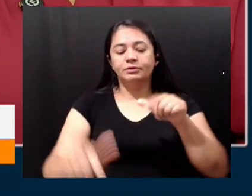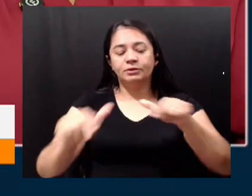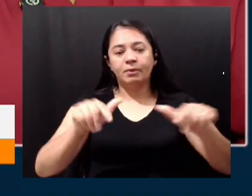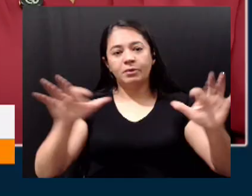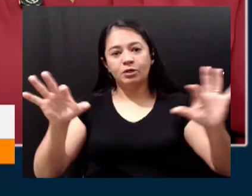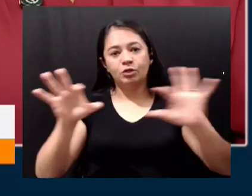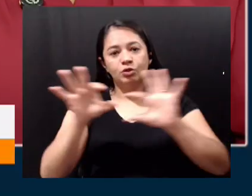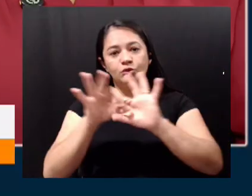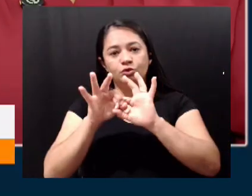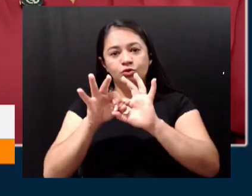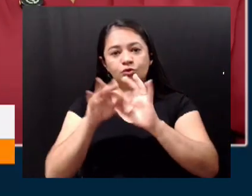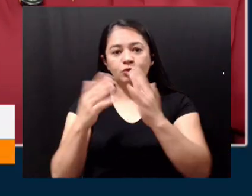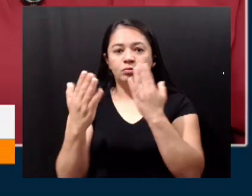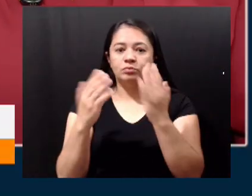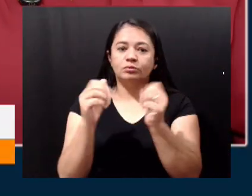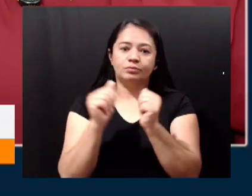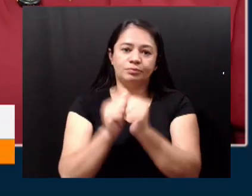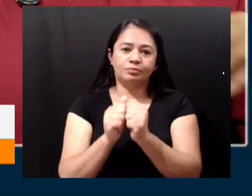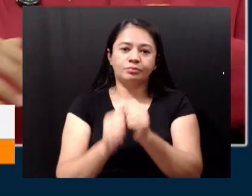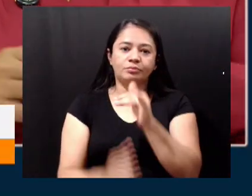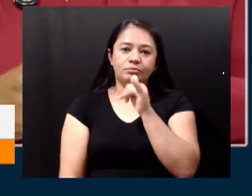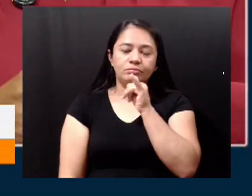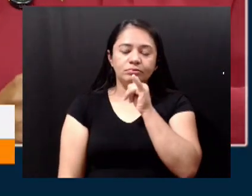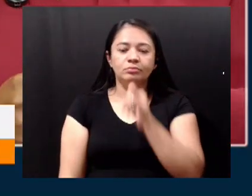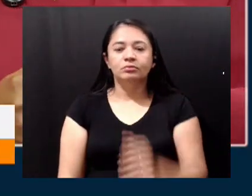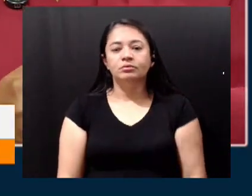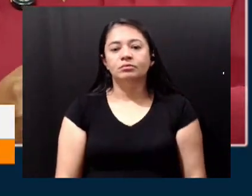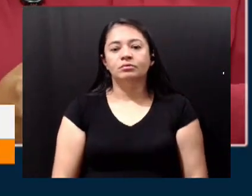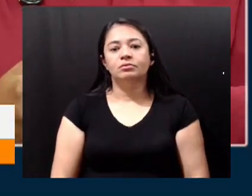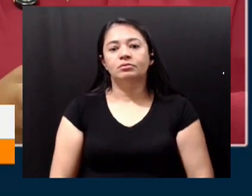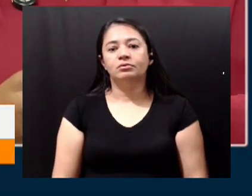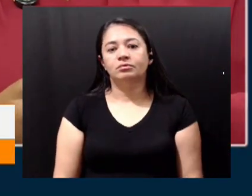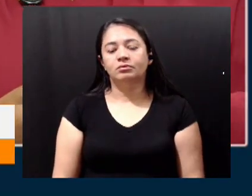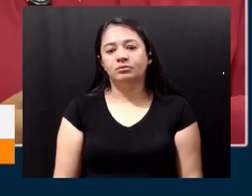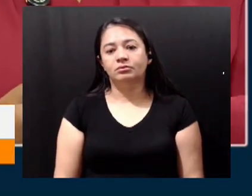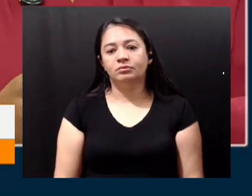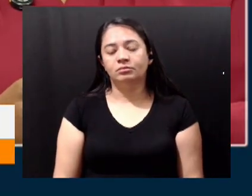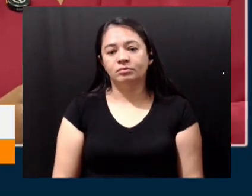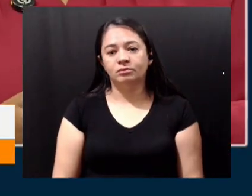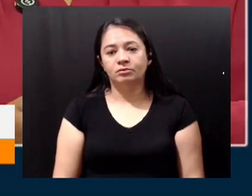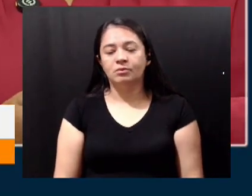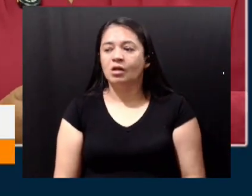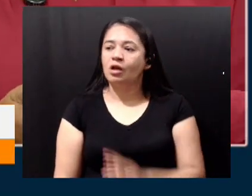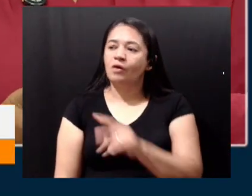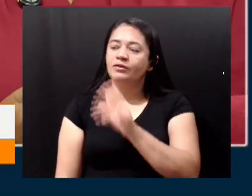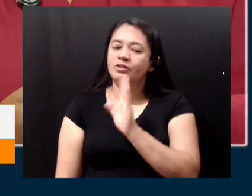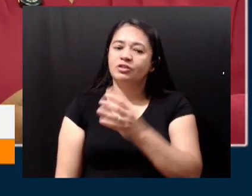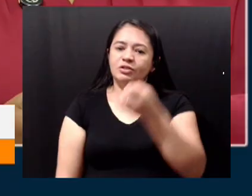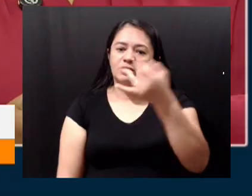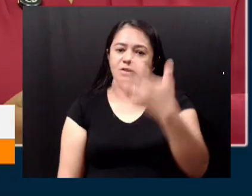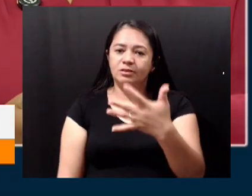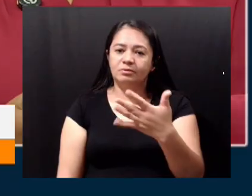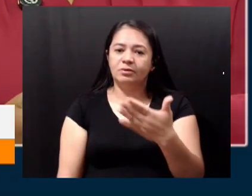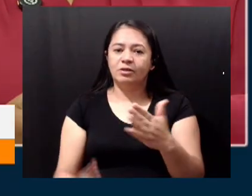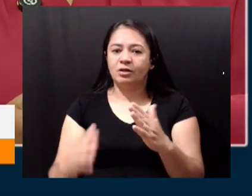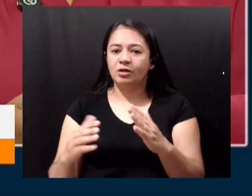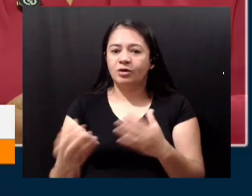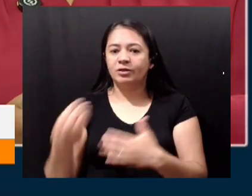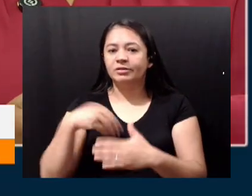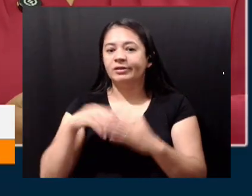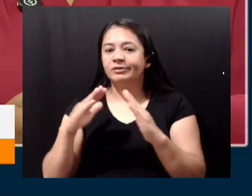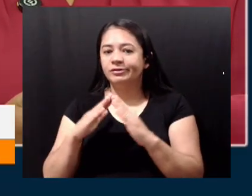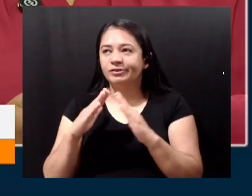por exemplo, né? Muito bem. Ô, Rogério, eu queria saber de você, assim, você falou da farmacinha, né? Todo mundo tem uma